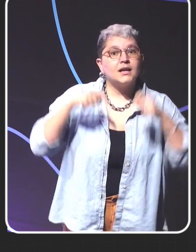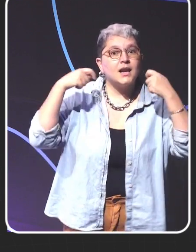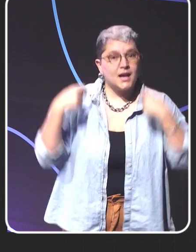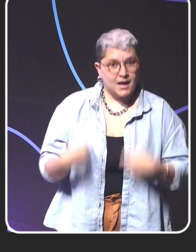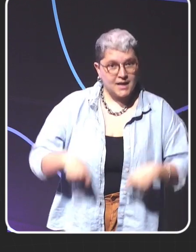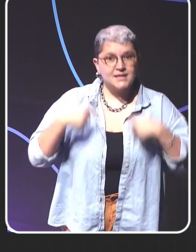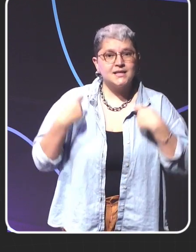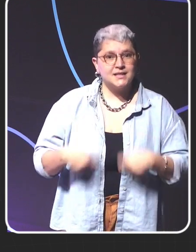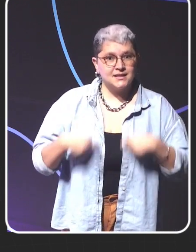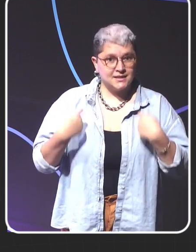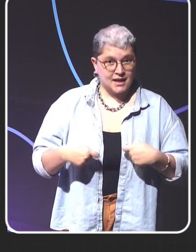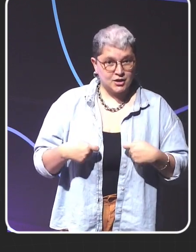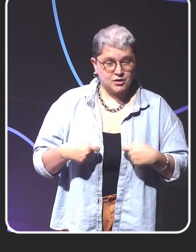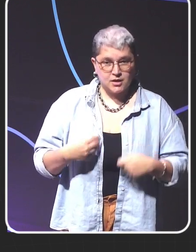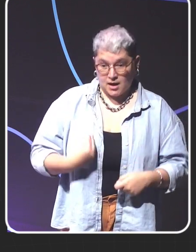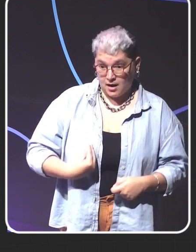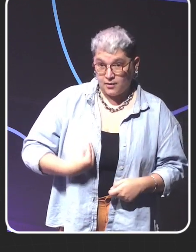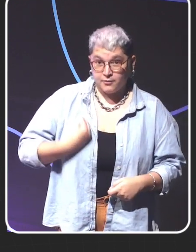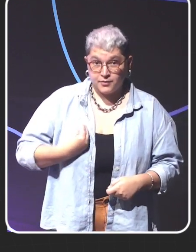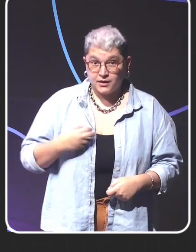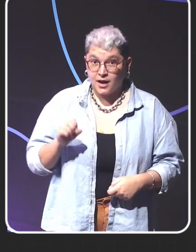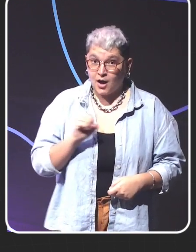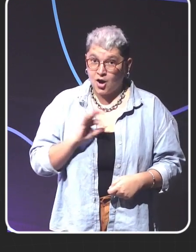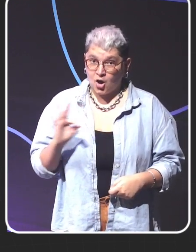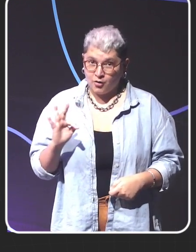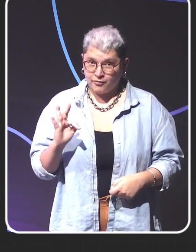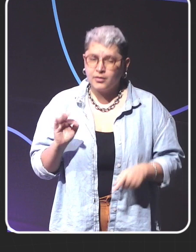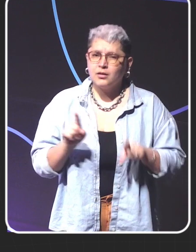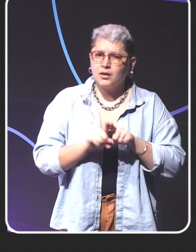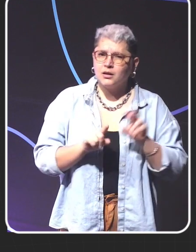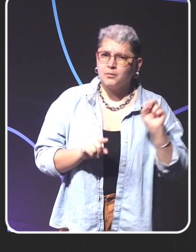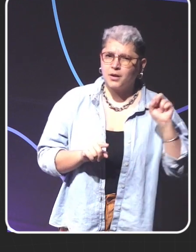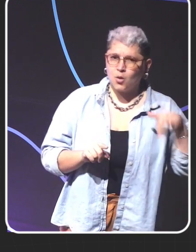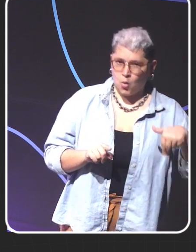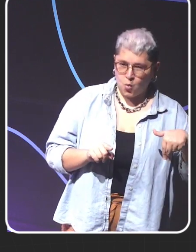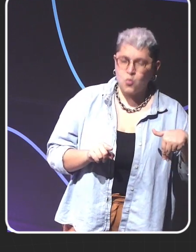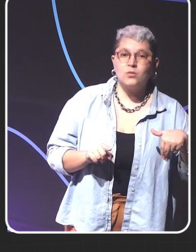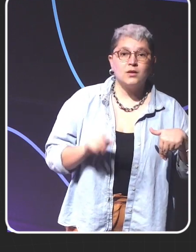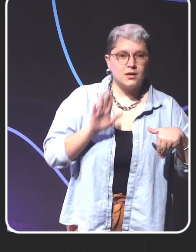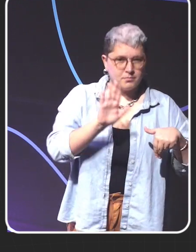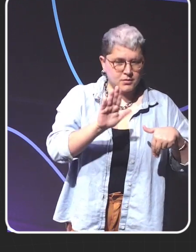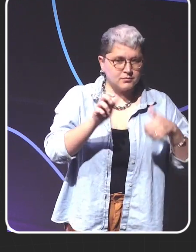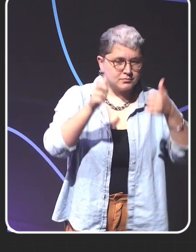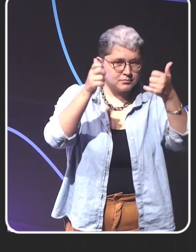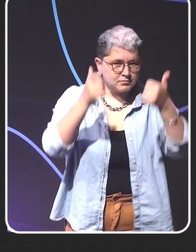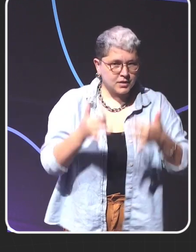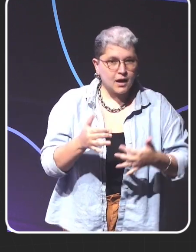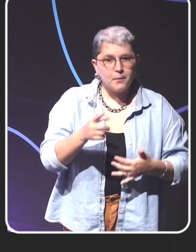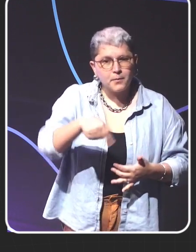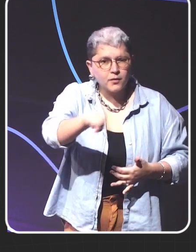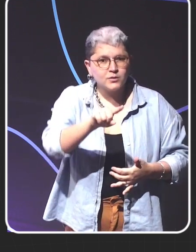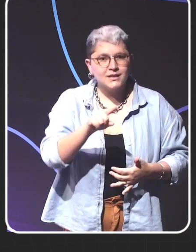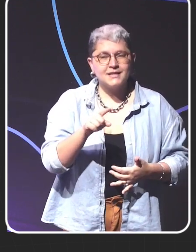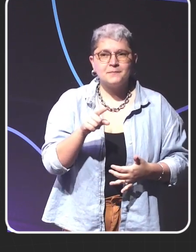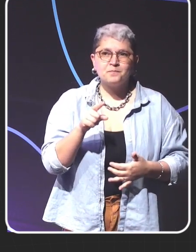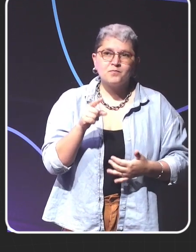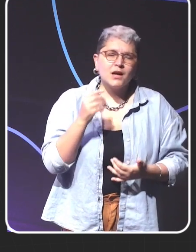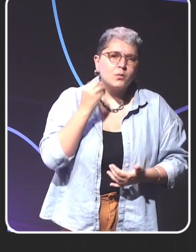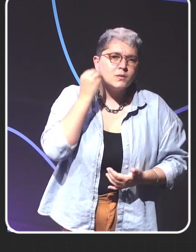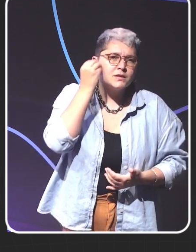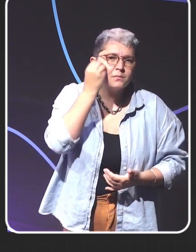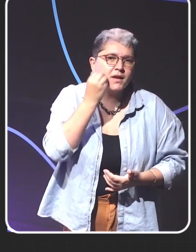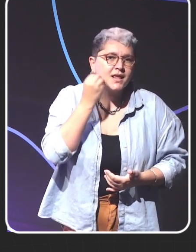o offline e o online. Principalmente aqui eu vou indicar para a gente fazer uma experiência única